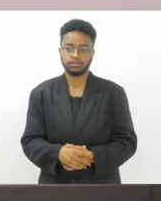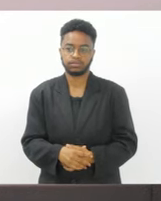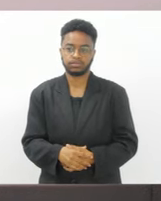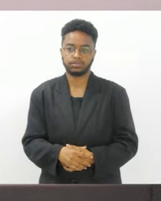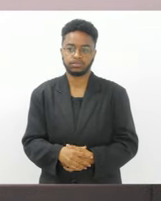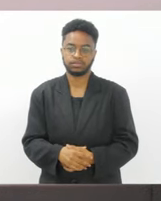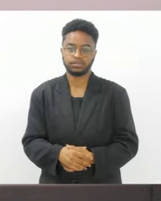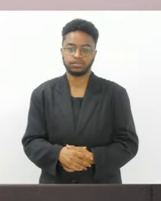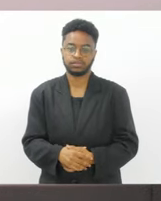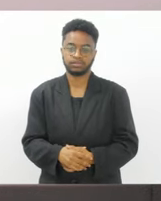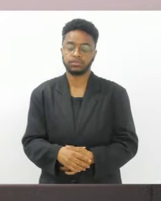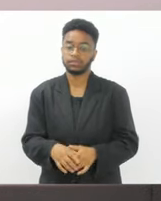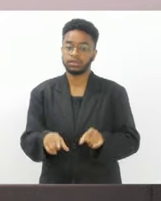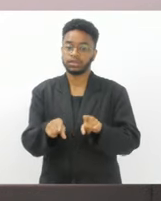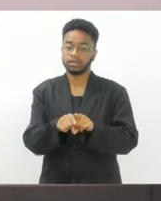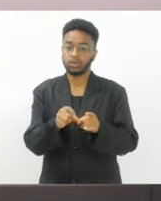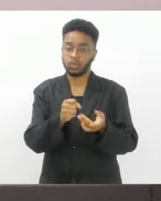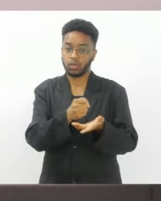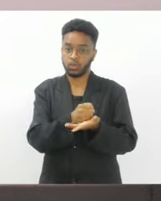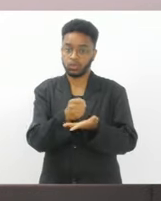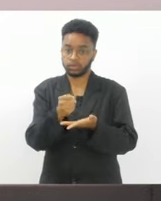o contrato da Supervia,